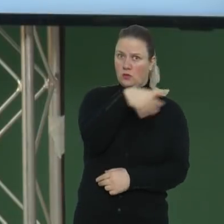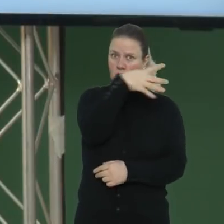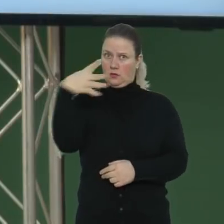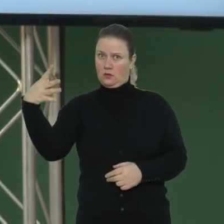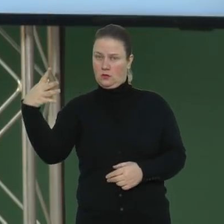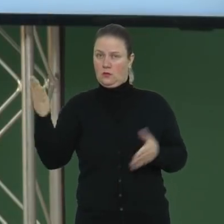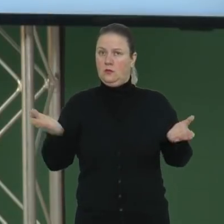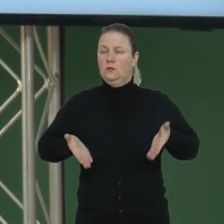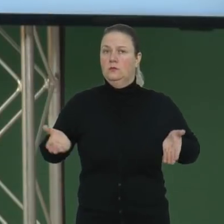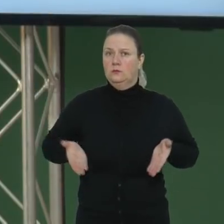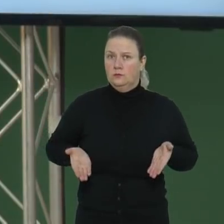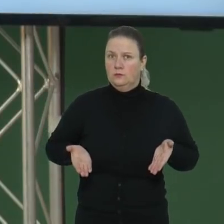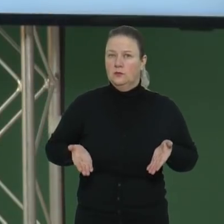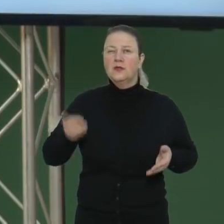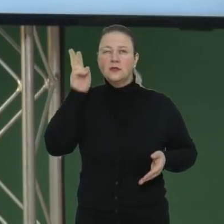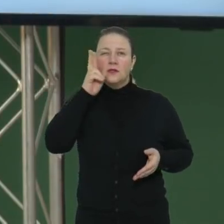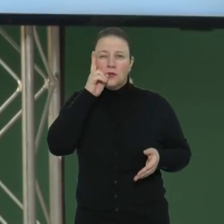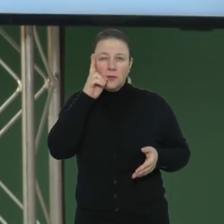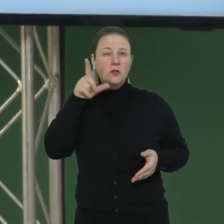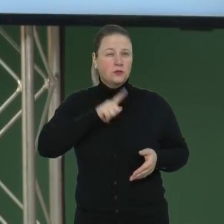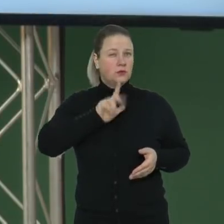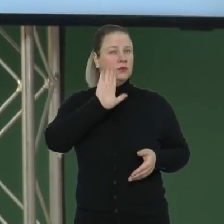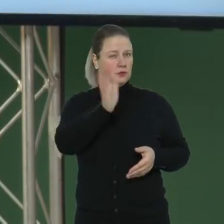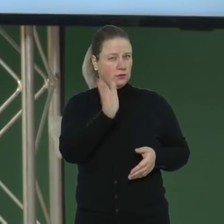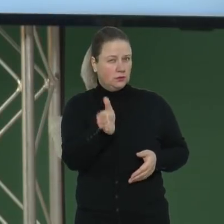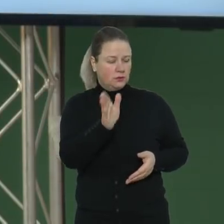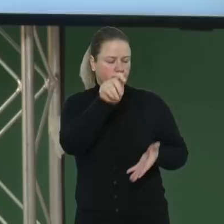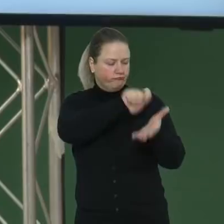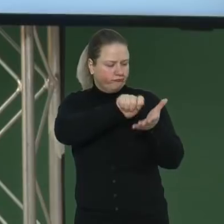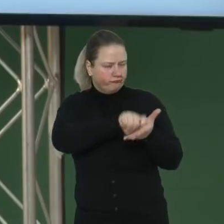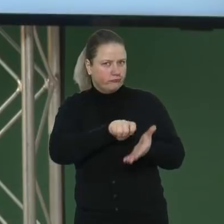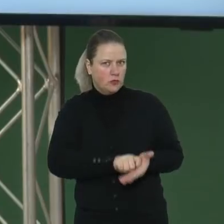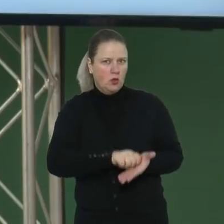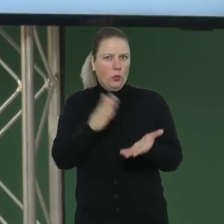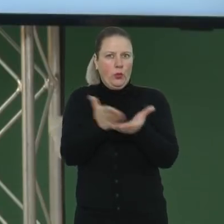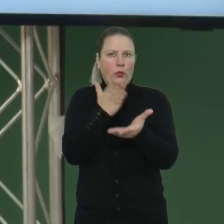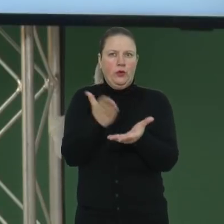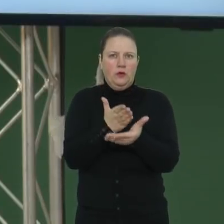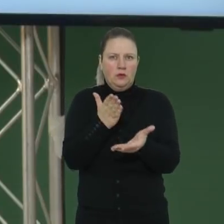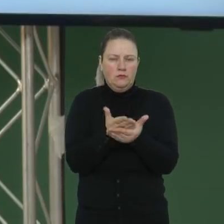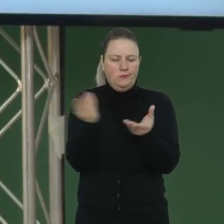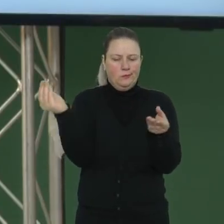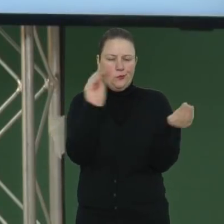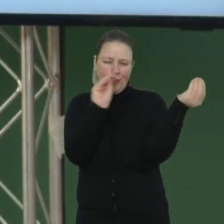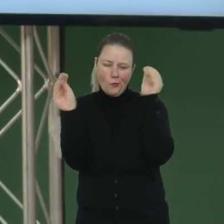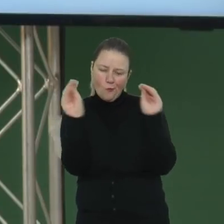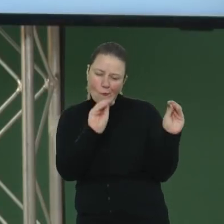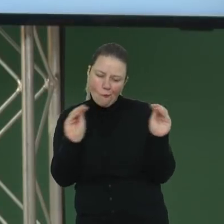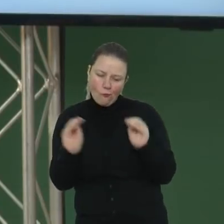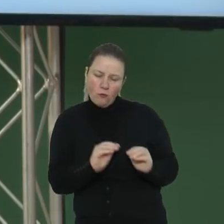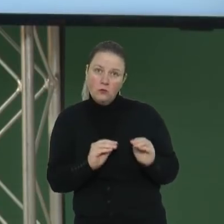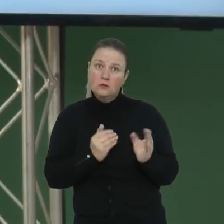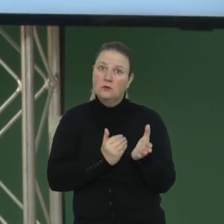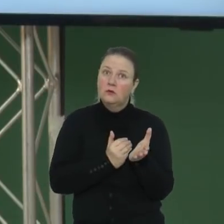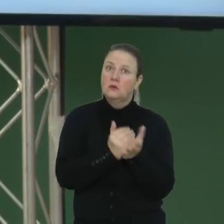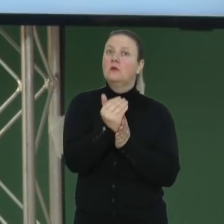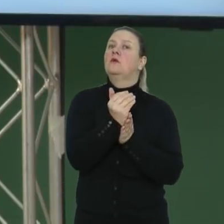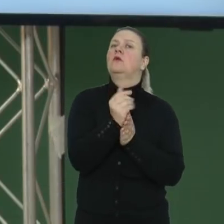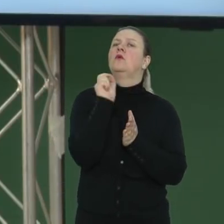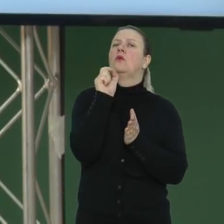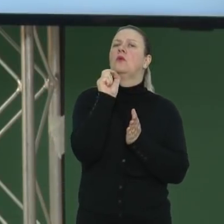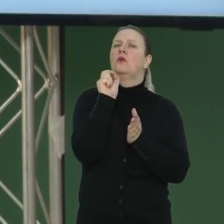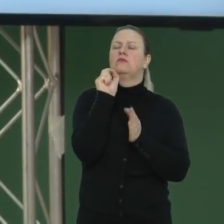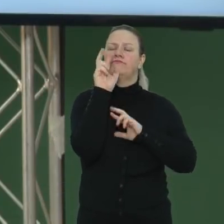Considera o quadro que vocês já têm no caderno, já preencheram, já está tudo certinho. A partir desse quadro,